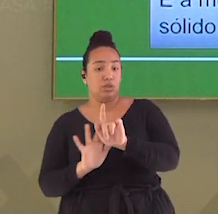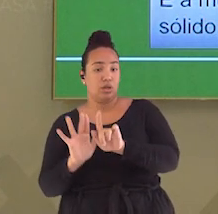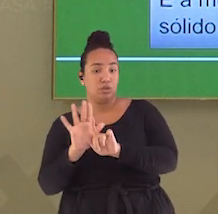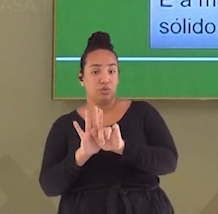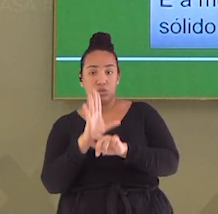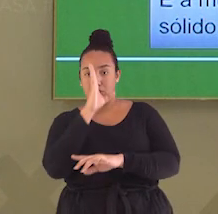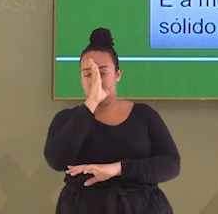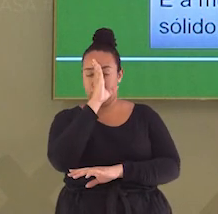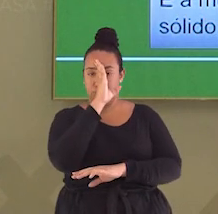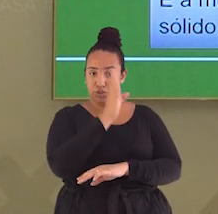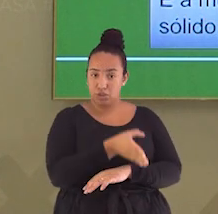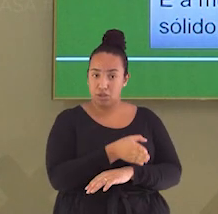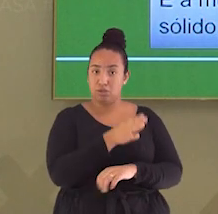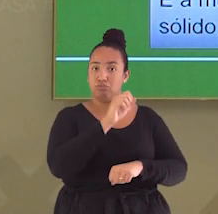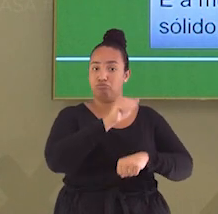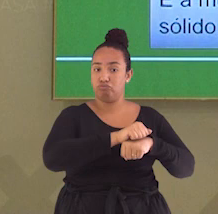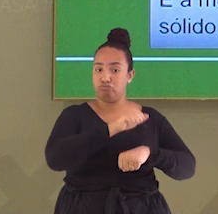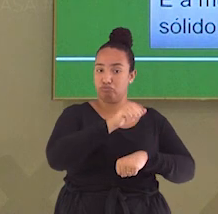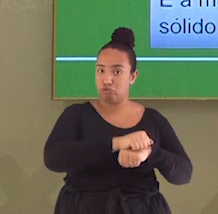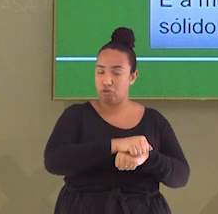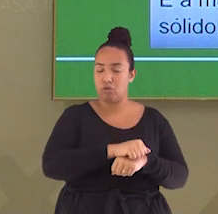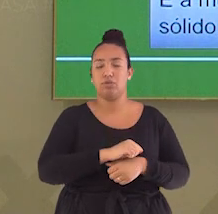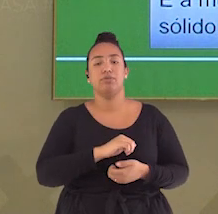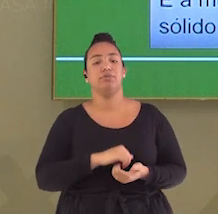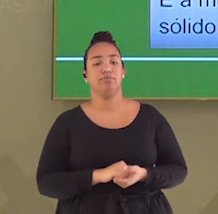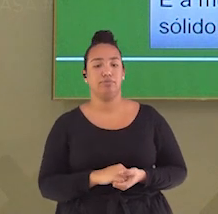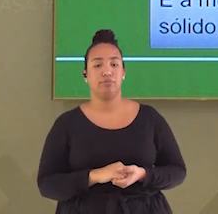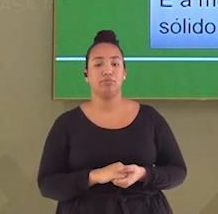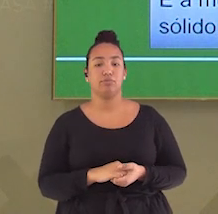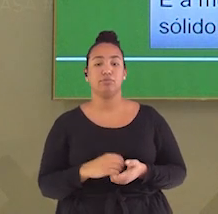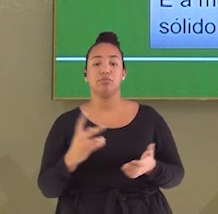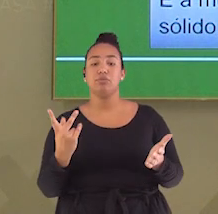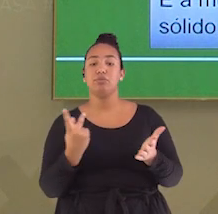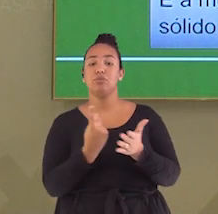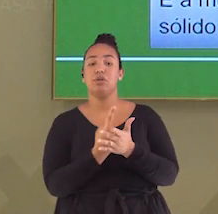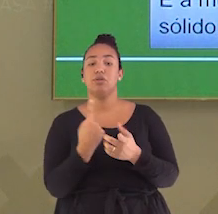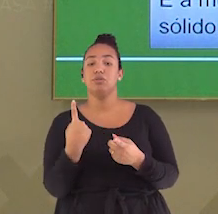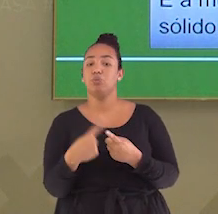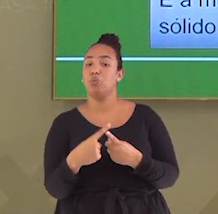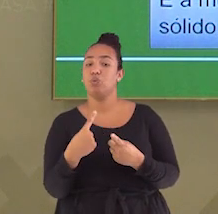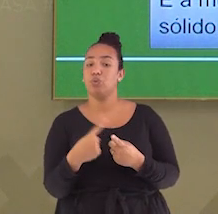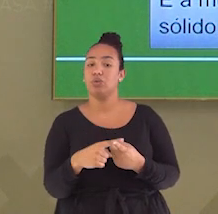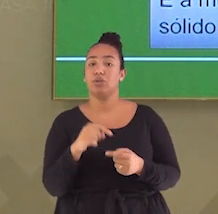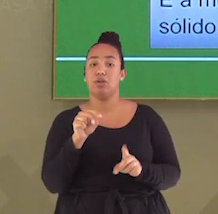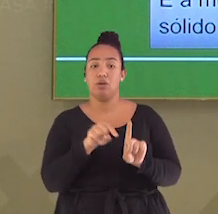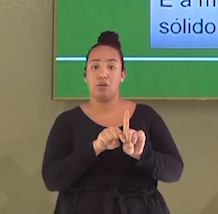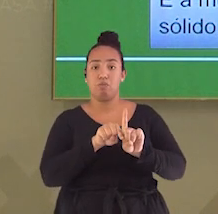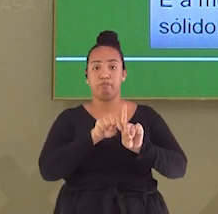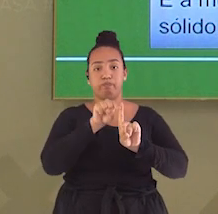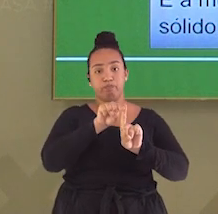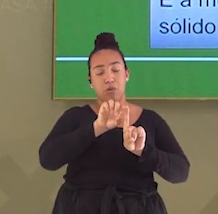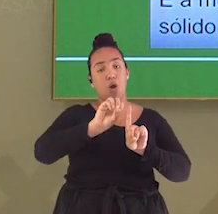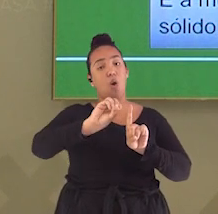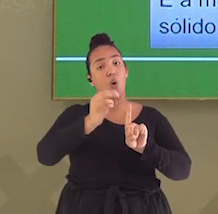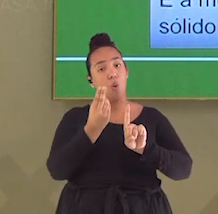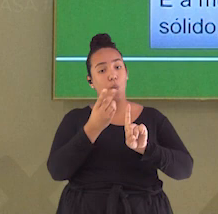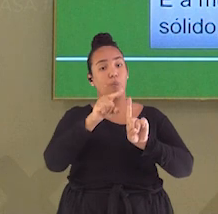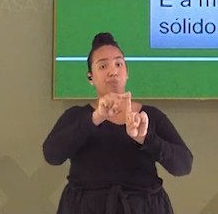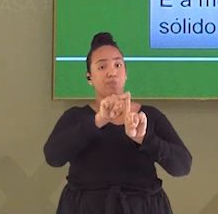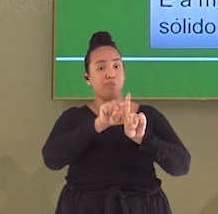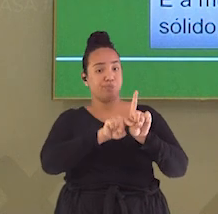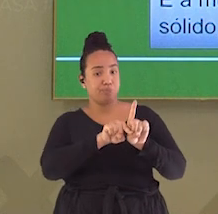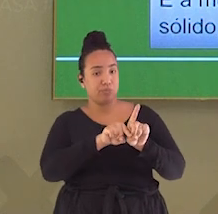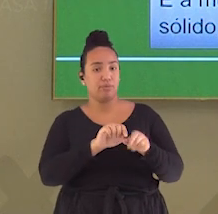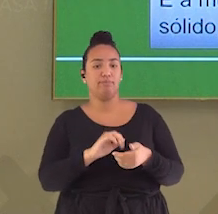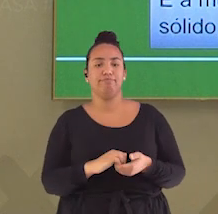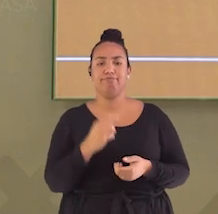indo diretamente para o estado sólido, que acontece por aquecimento ou resfriamento.